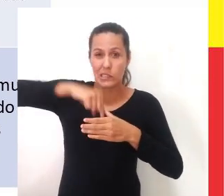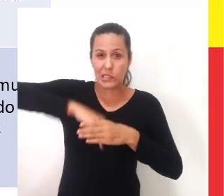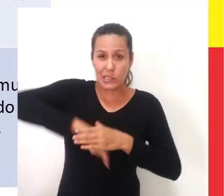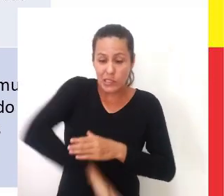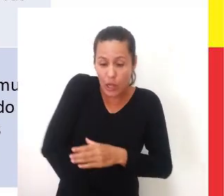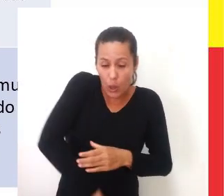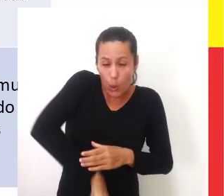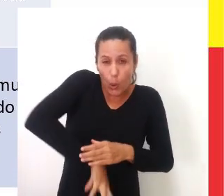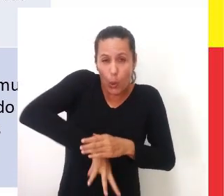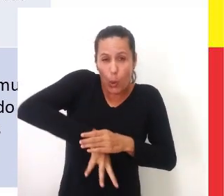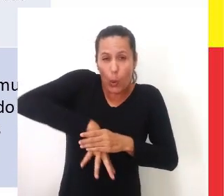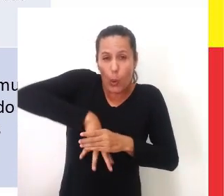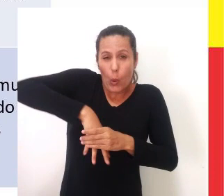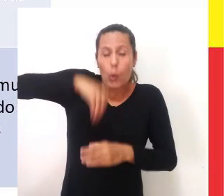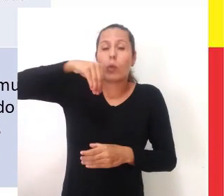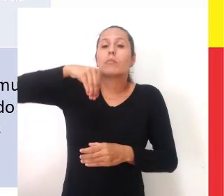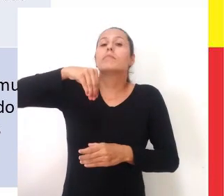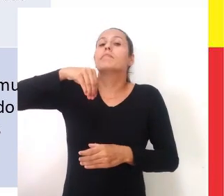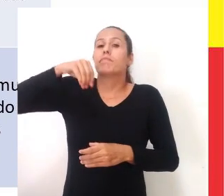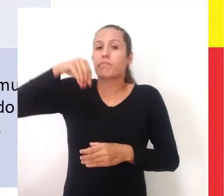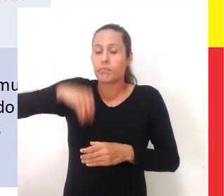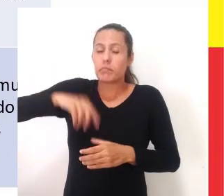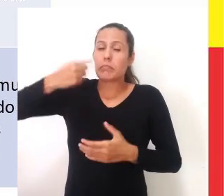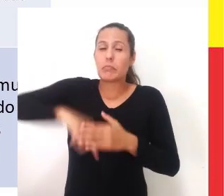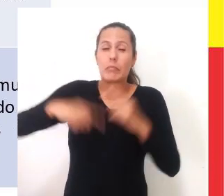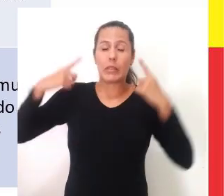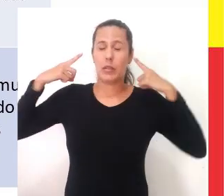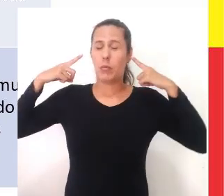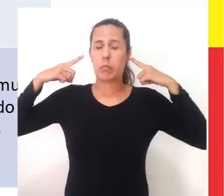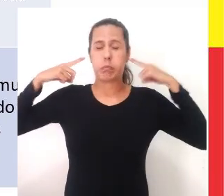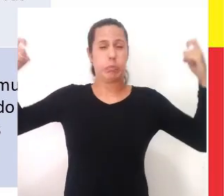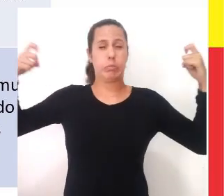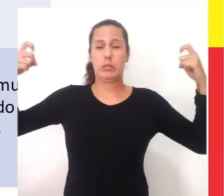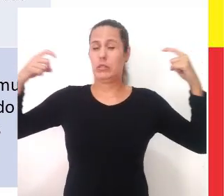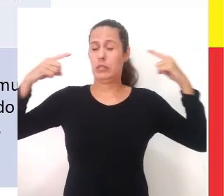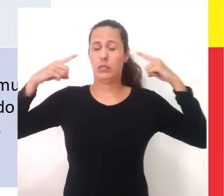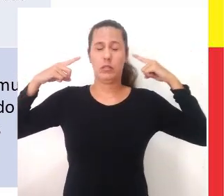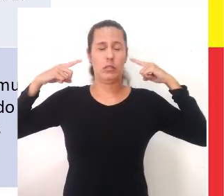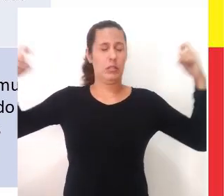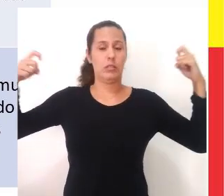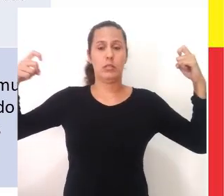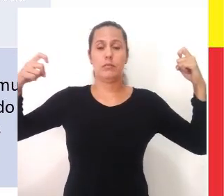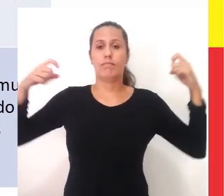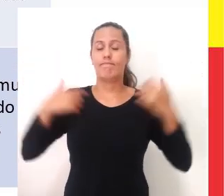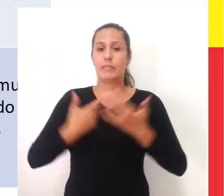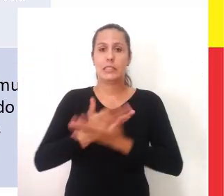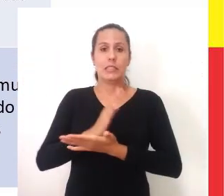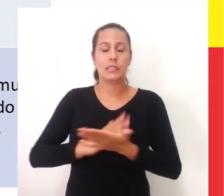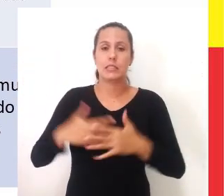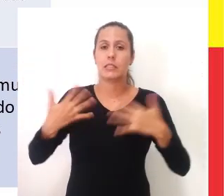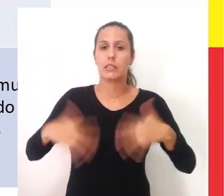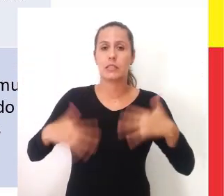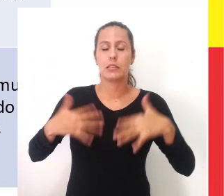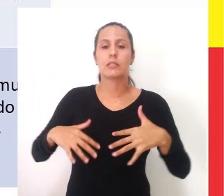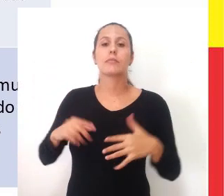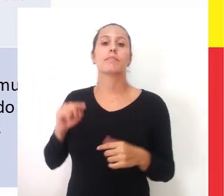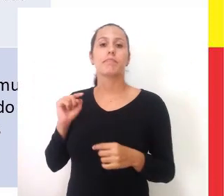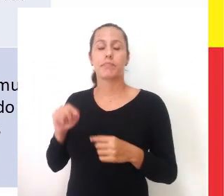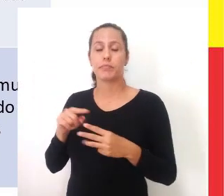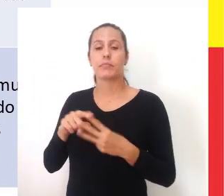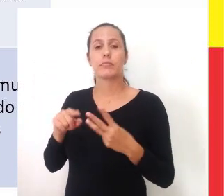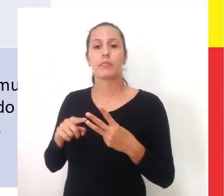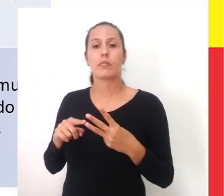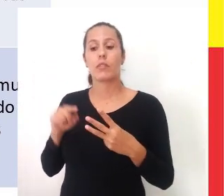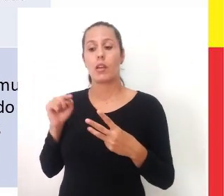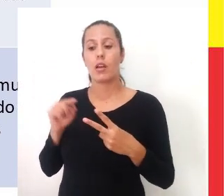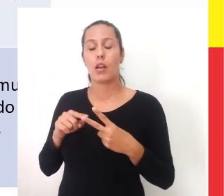a energia elétrica. Então, dar trabalho, perfurações com bastante profundidade, ok? Então,